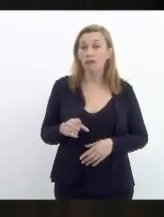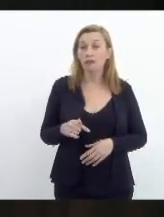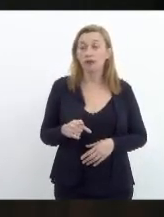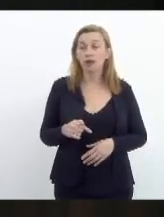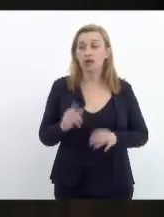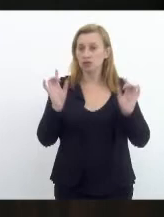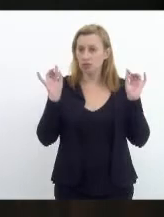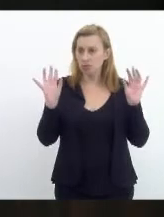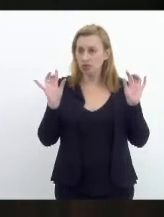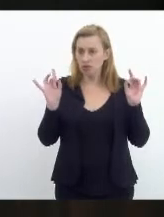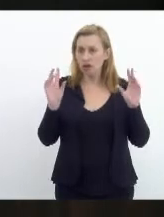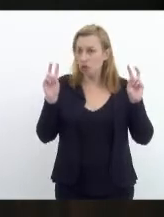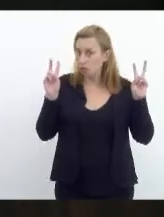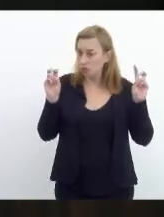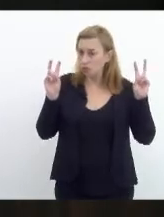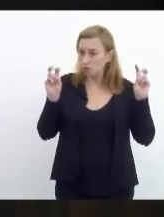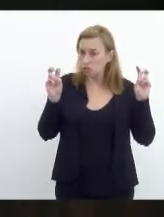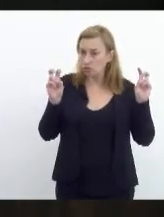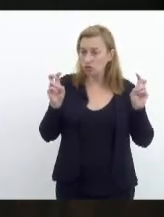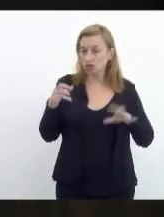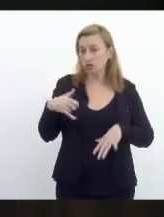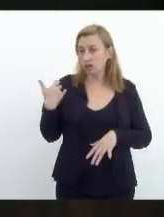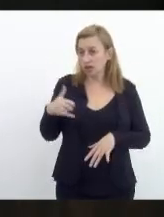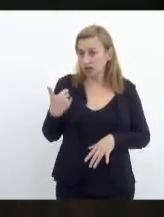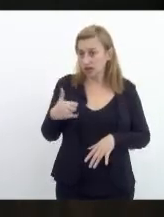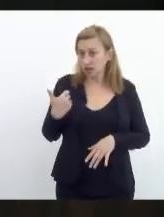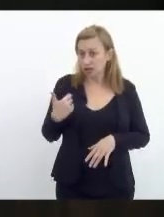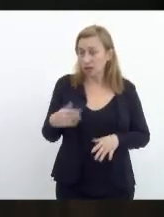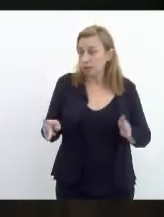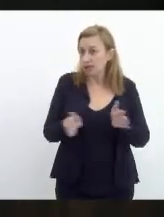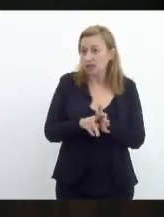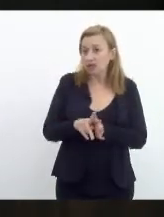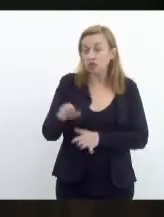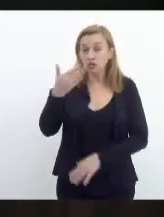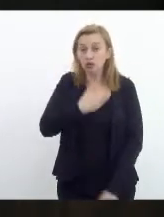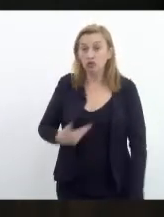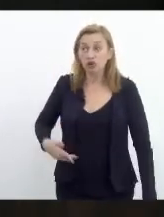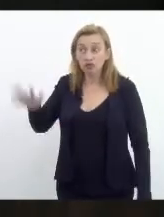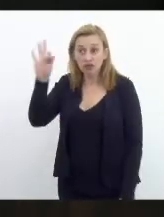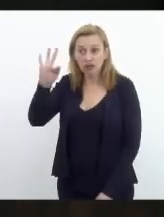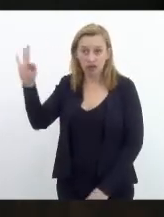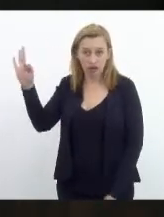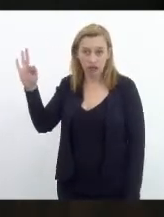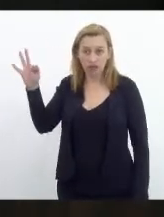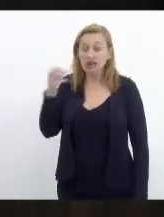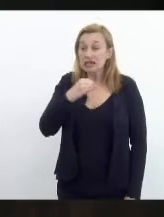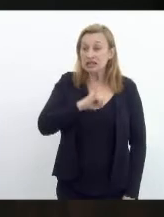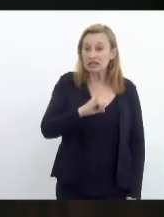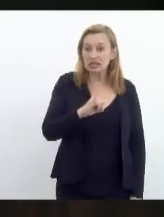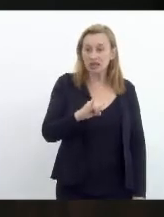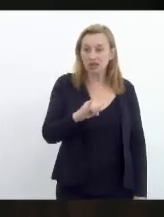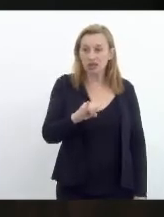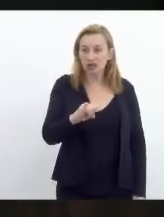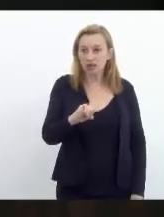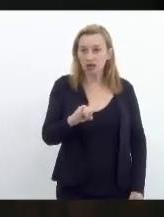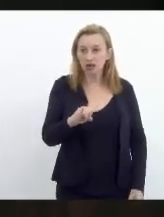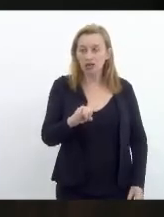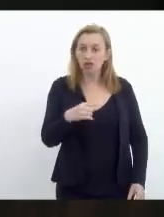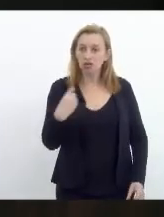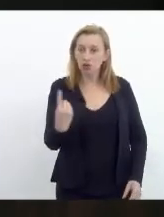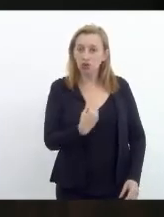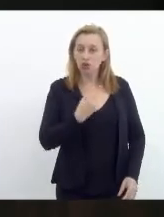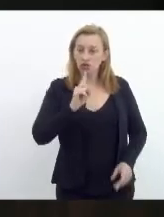em especial a questão da idade, veio do governo federal. Se o parlamento estadual não